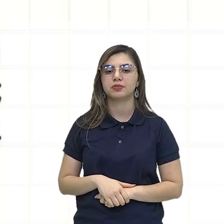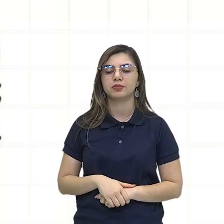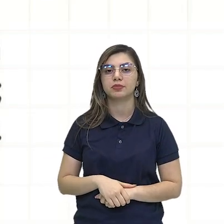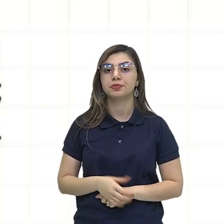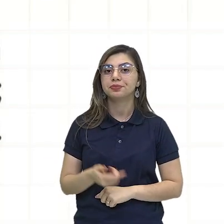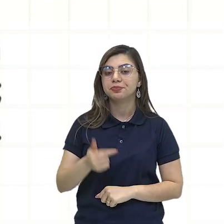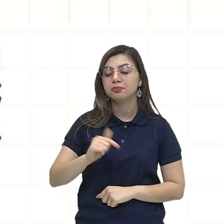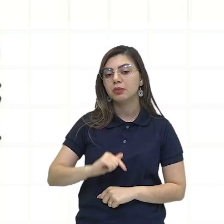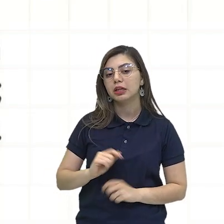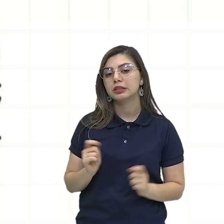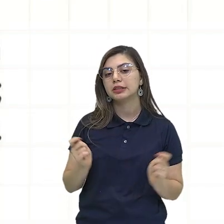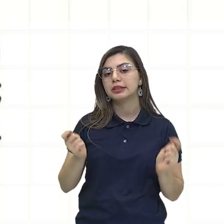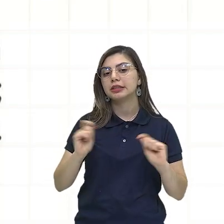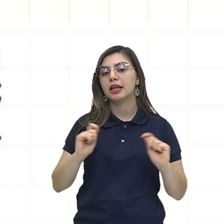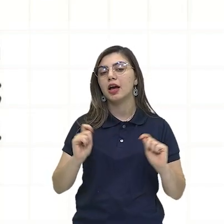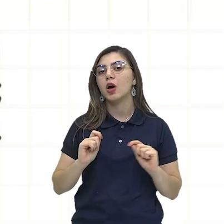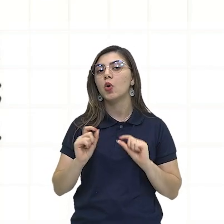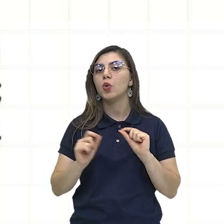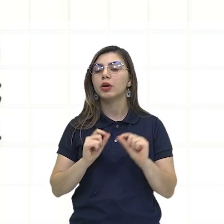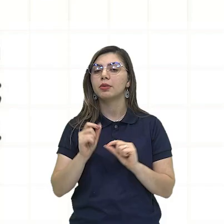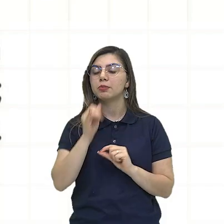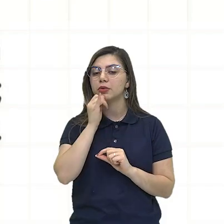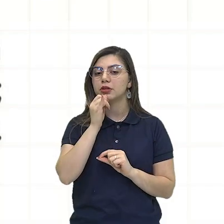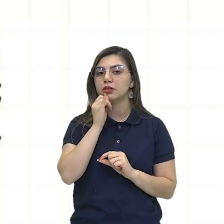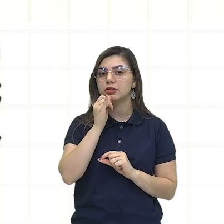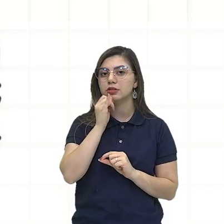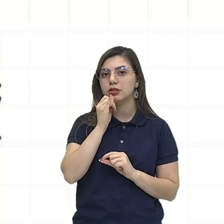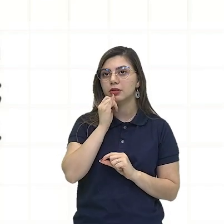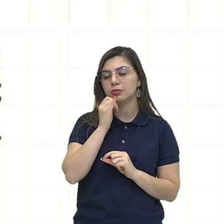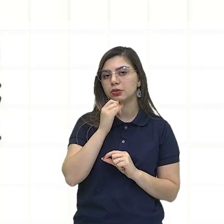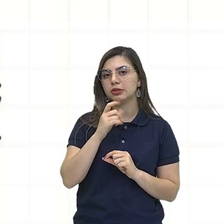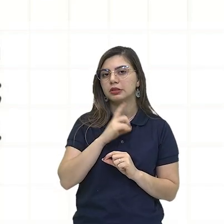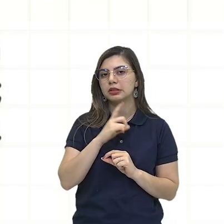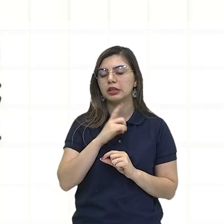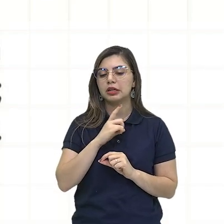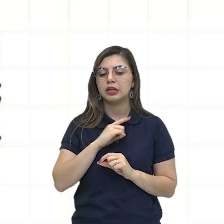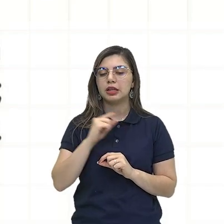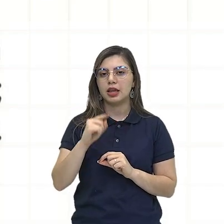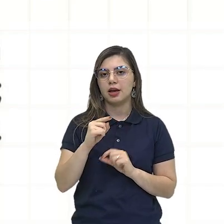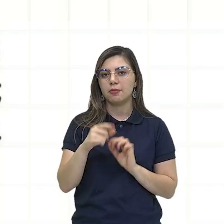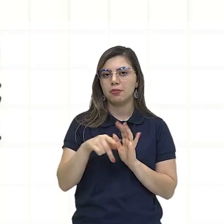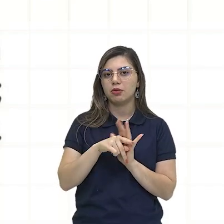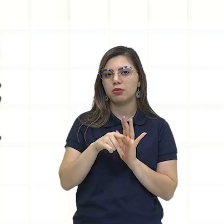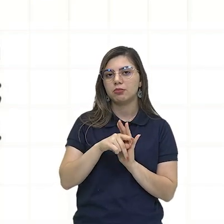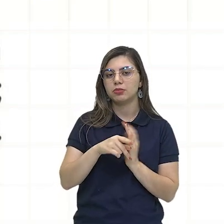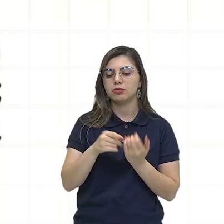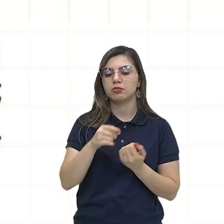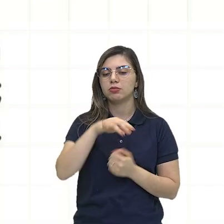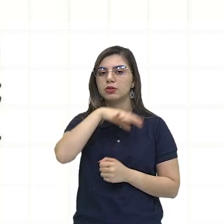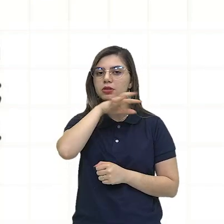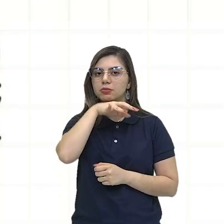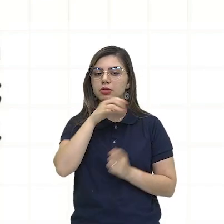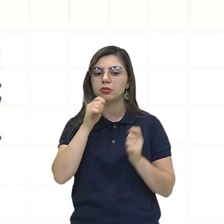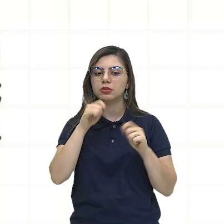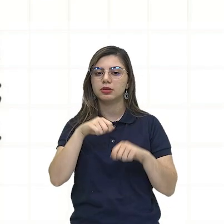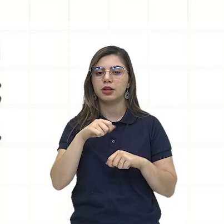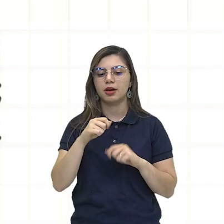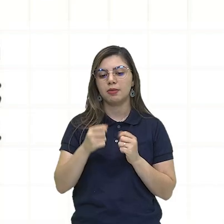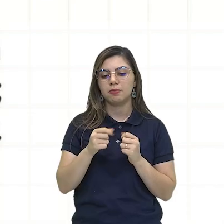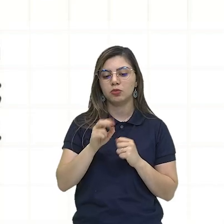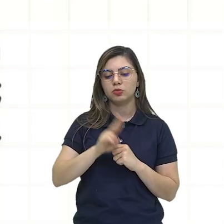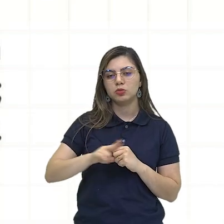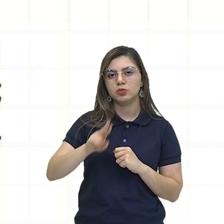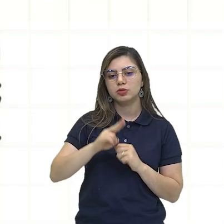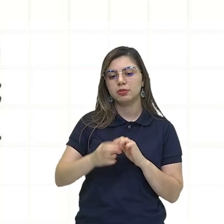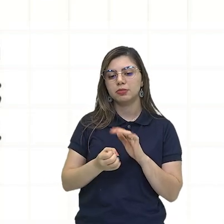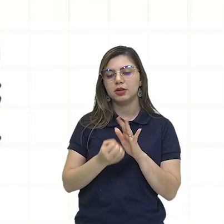ele também pode servir, as outras partes desses animais podem servir como matéria-prima